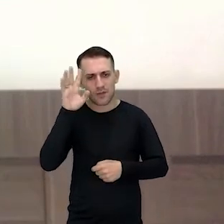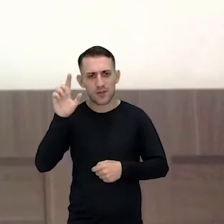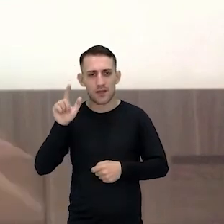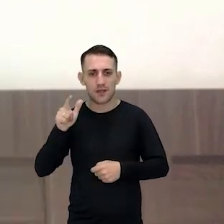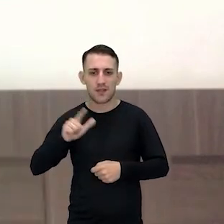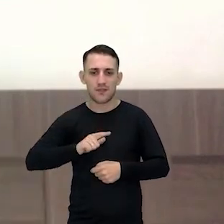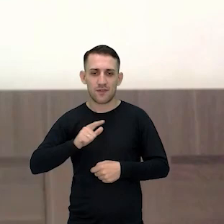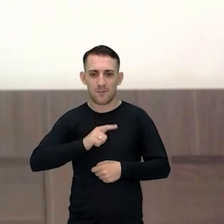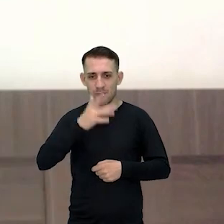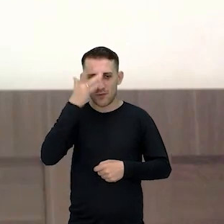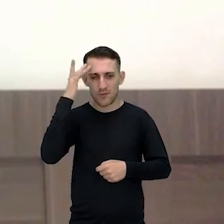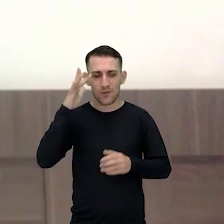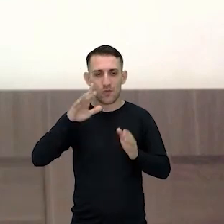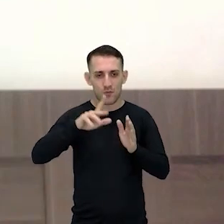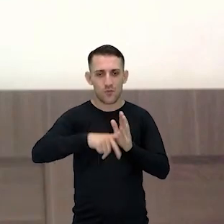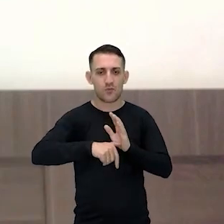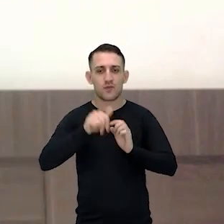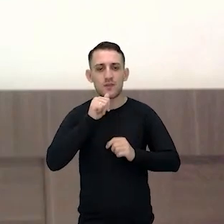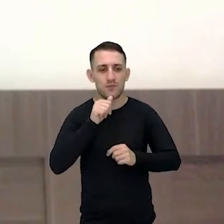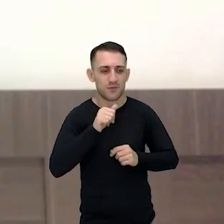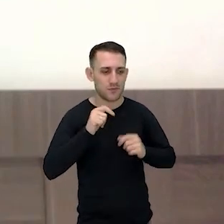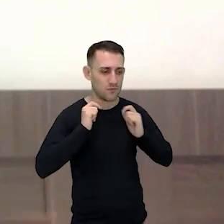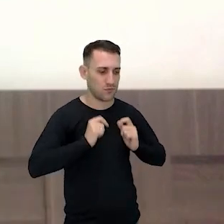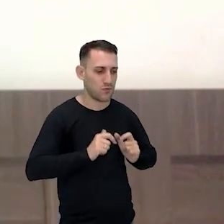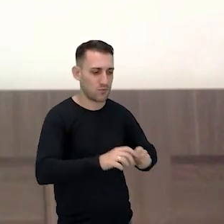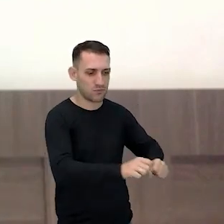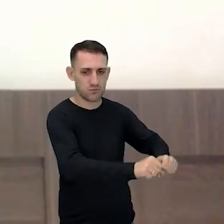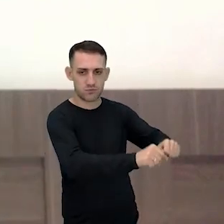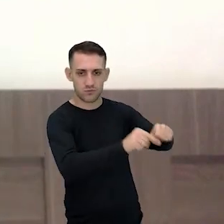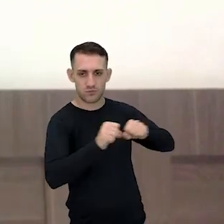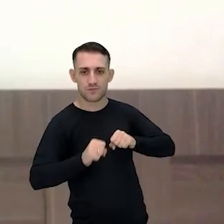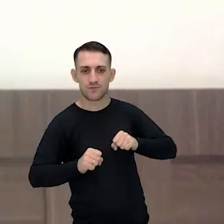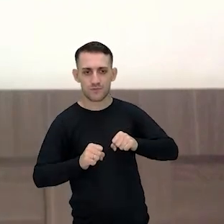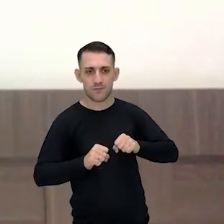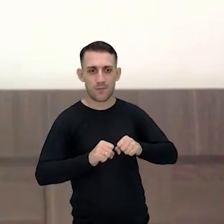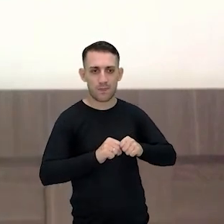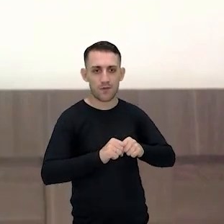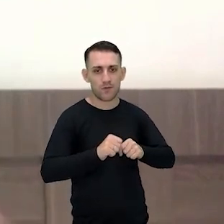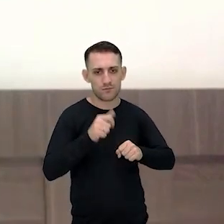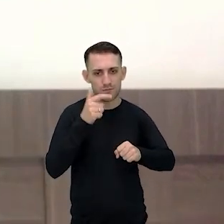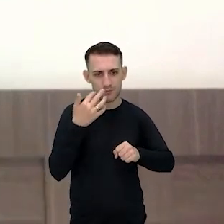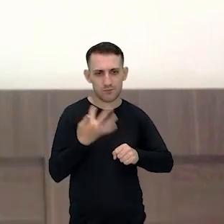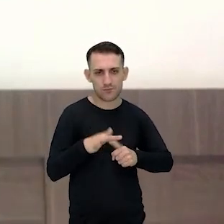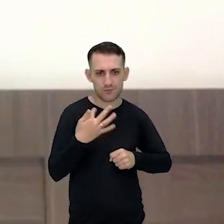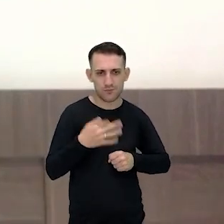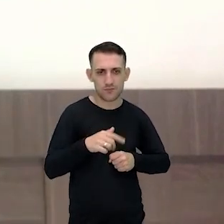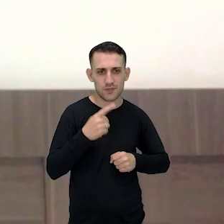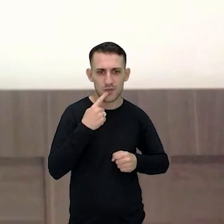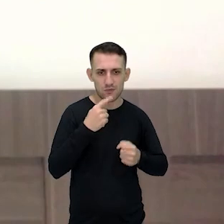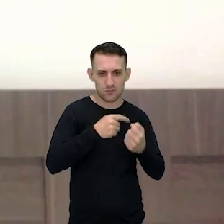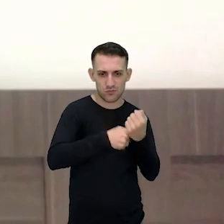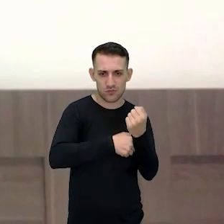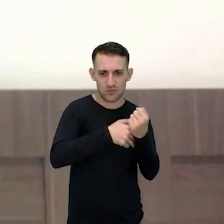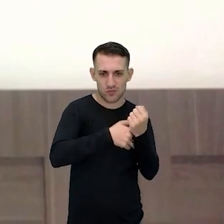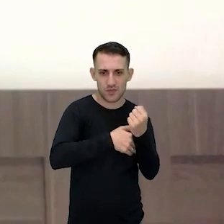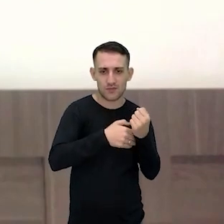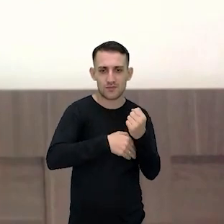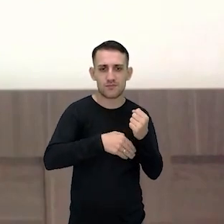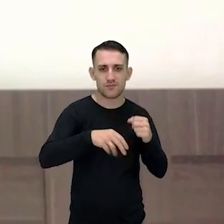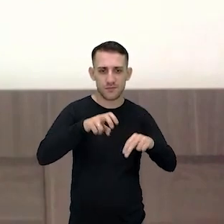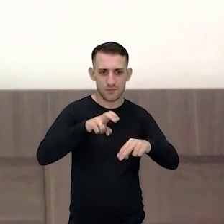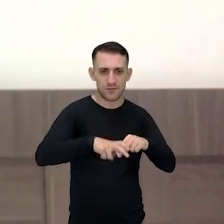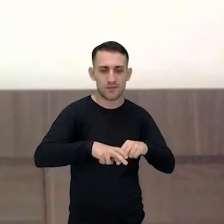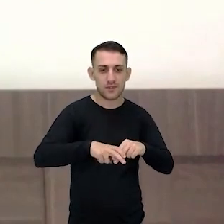meliante, né, na hora de tirar a bolsa, né, o celular da bolsa, se machucou e deixou sangue no encosto. E